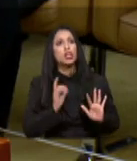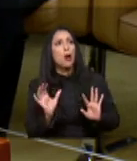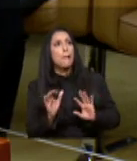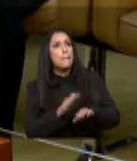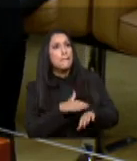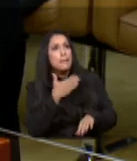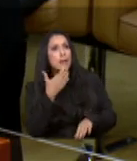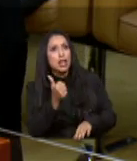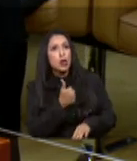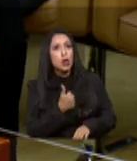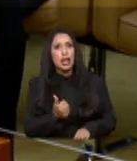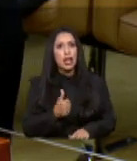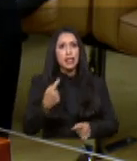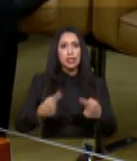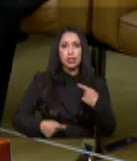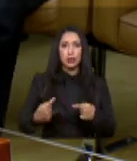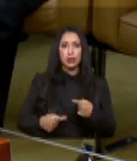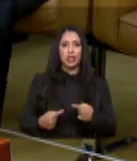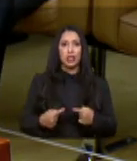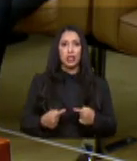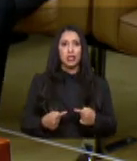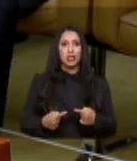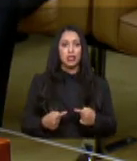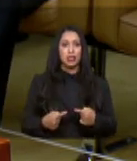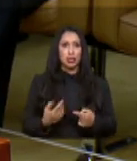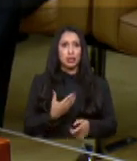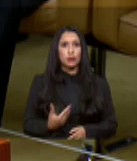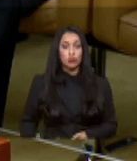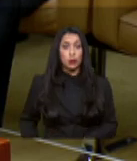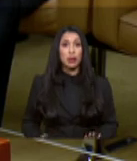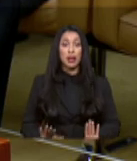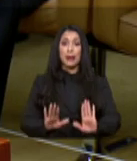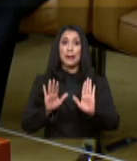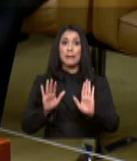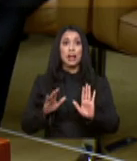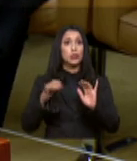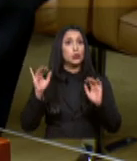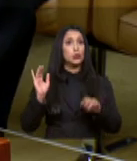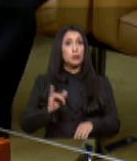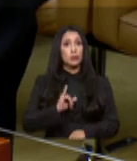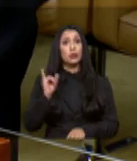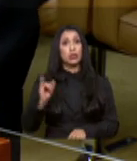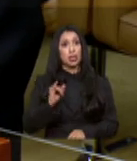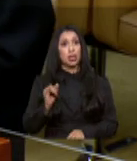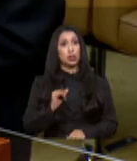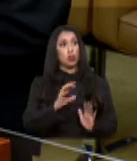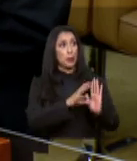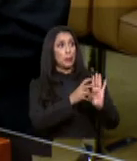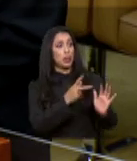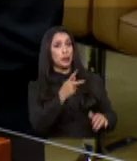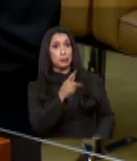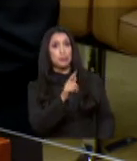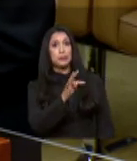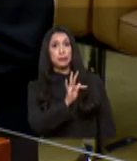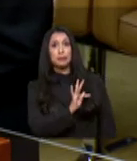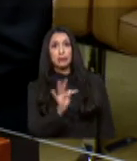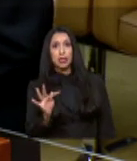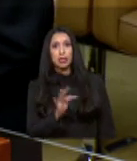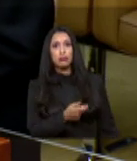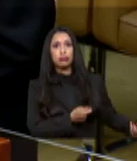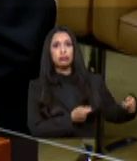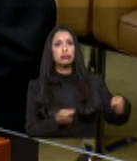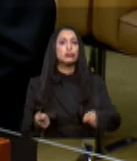essas políticas, mas, antes de mais nada, infelizmente, o que traz o Partido dos Trabalhadores a essa Suprema Corte